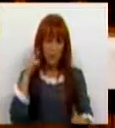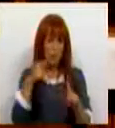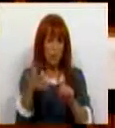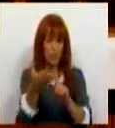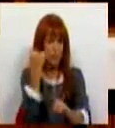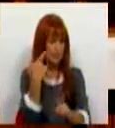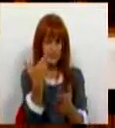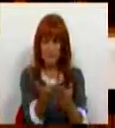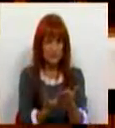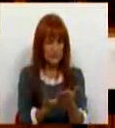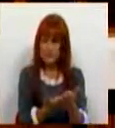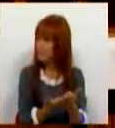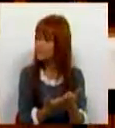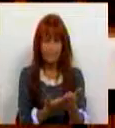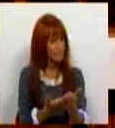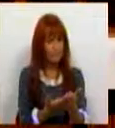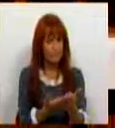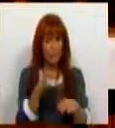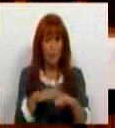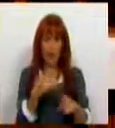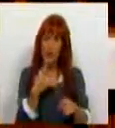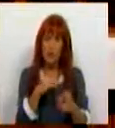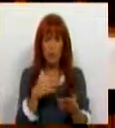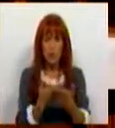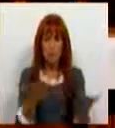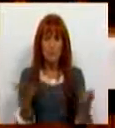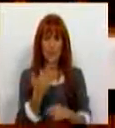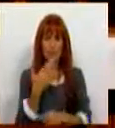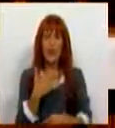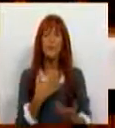alcançar os objetivos, e por isso deixava-lhe apenas esta questão. Muito obrigado, Sr. Presidente.